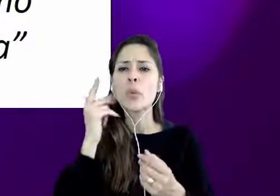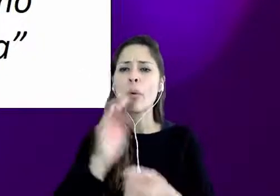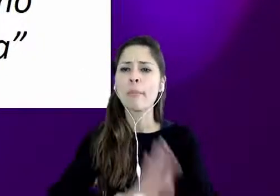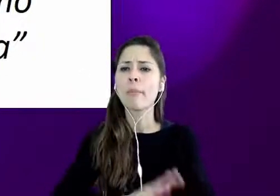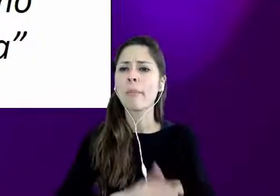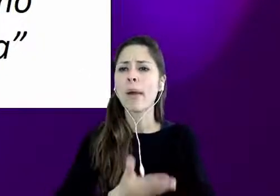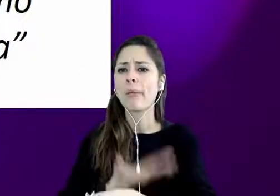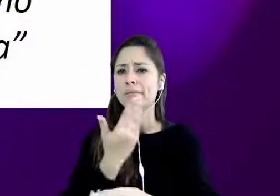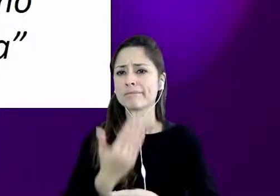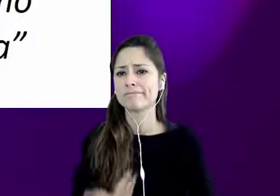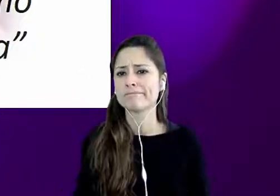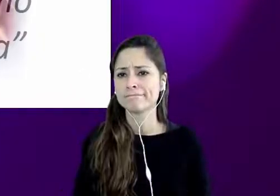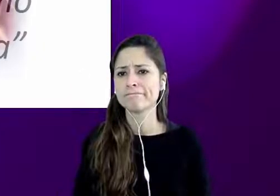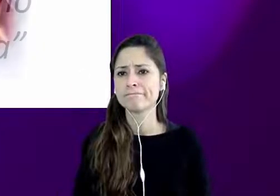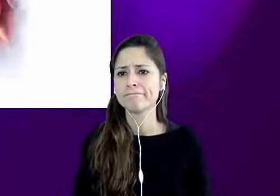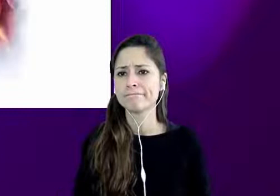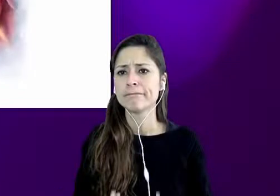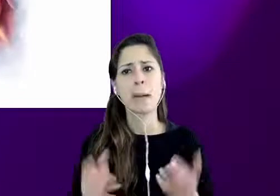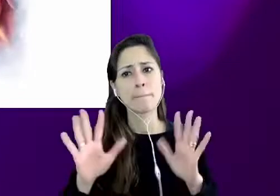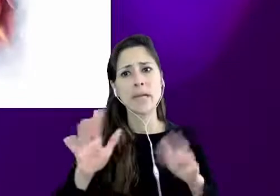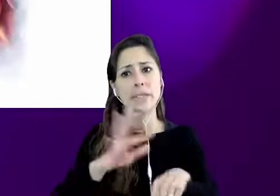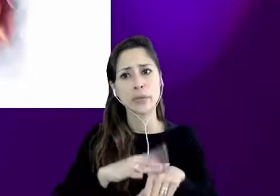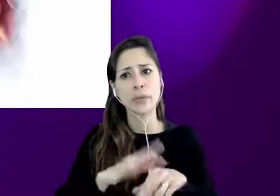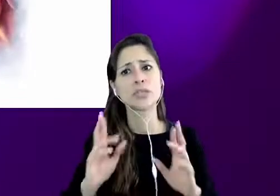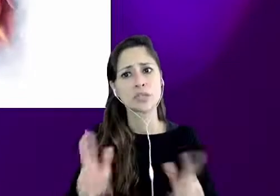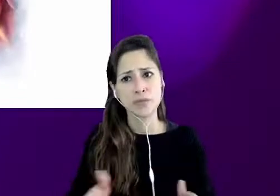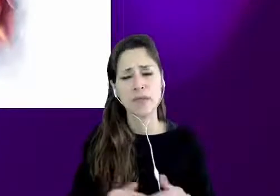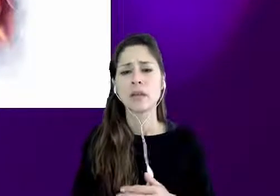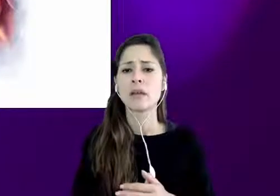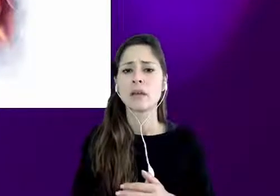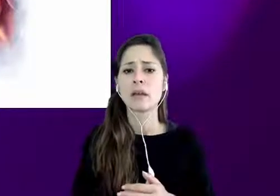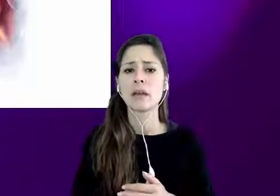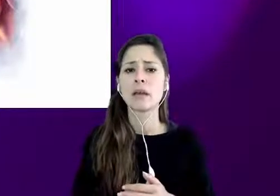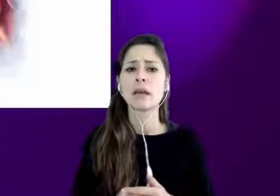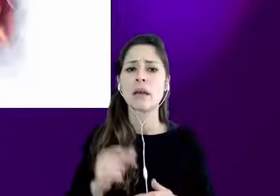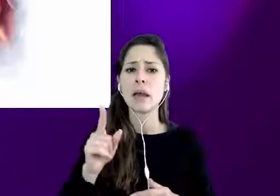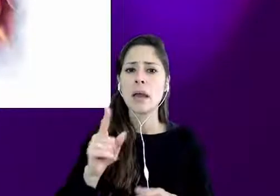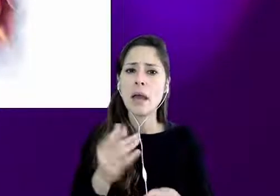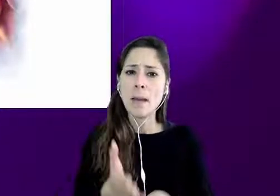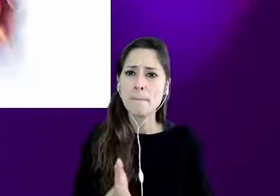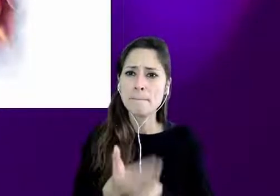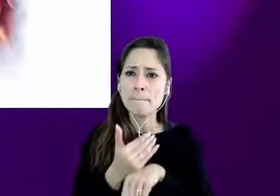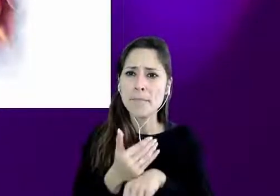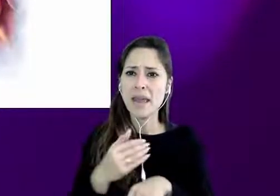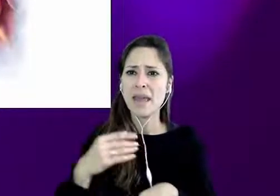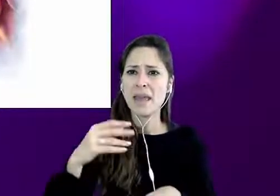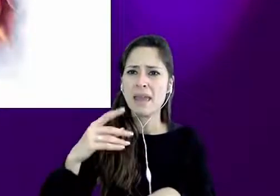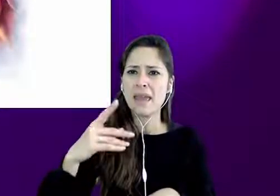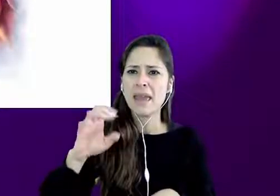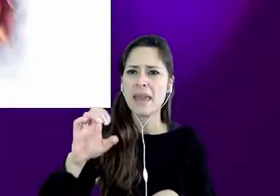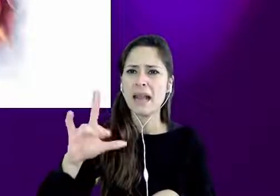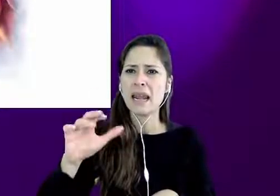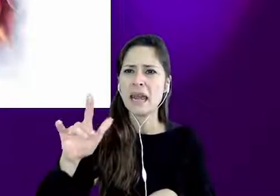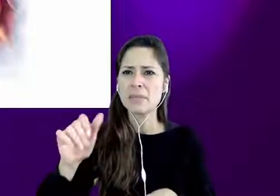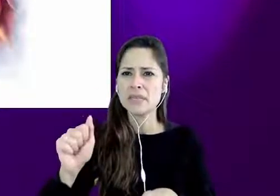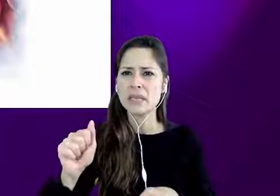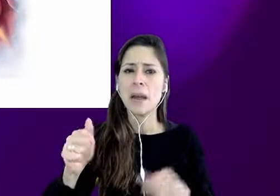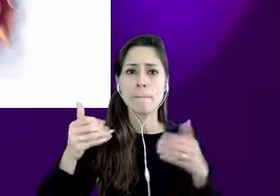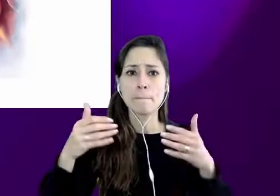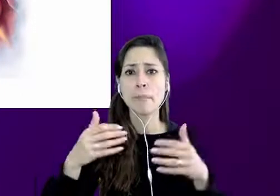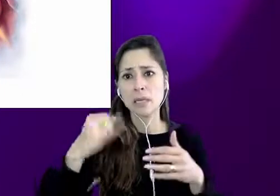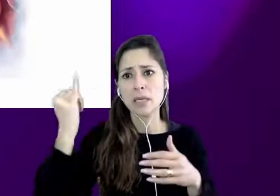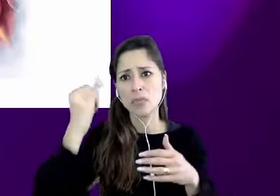2 doenças diferentes. É importante dizer que, no caso da pré-eclâmpsia, o parto é o tratamento mais efetivo, mas ele